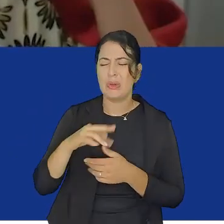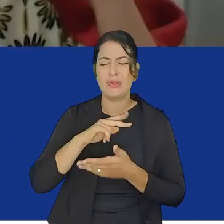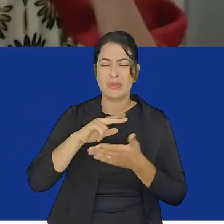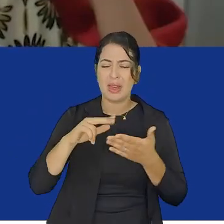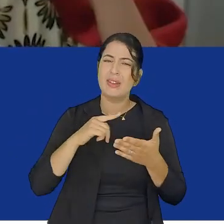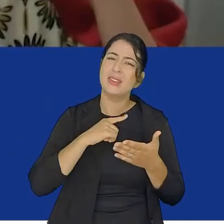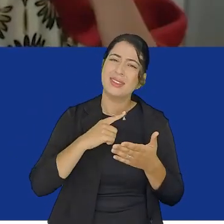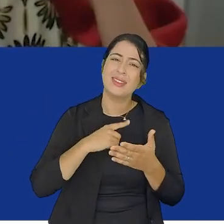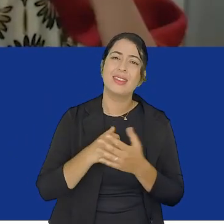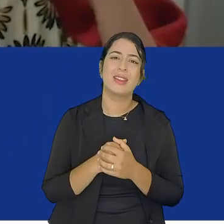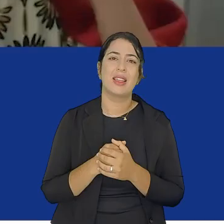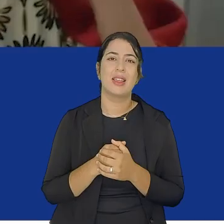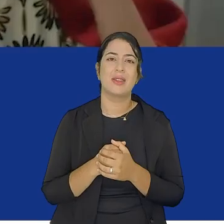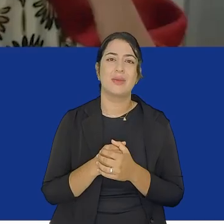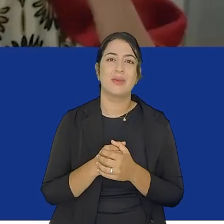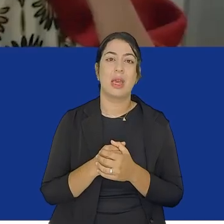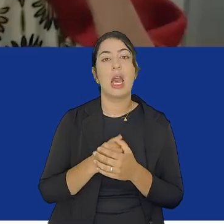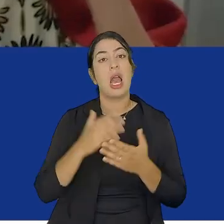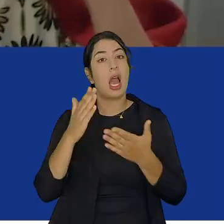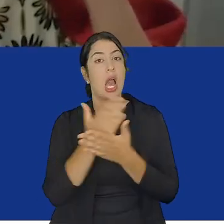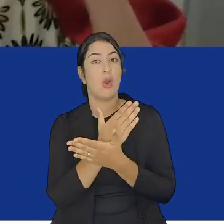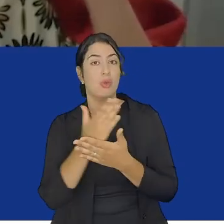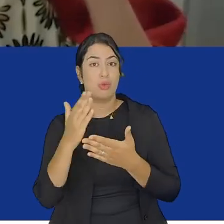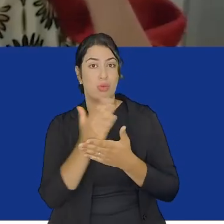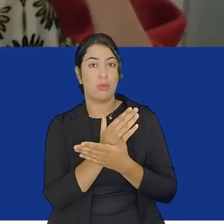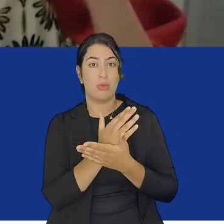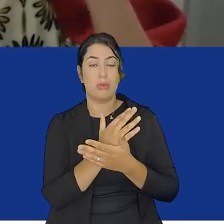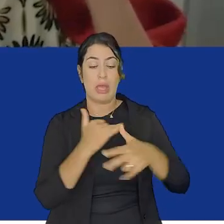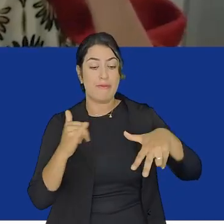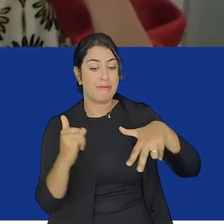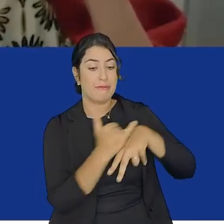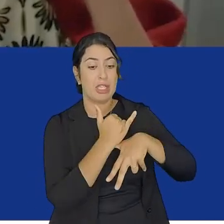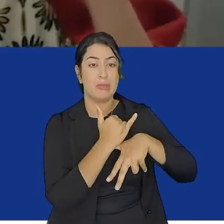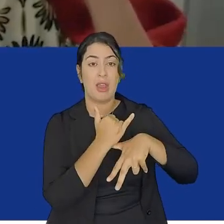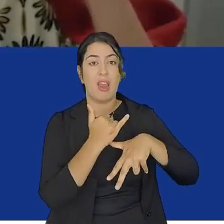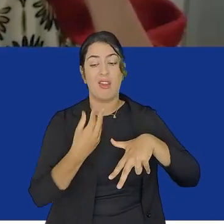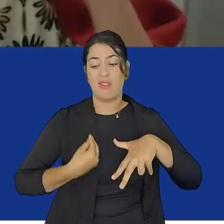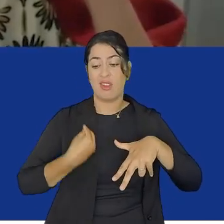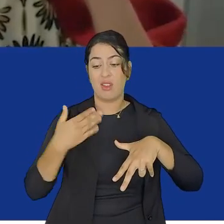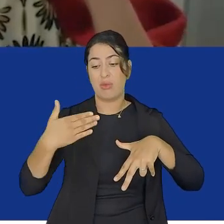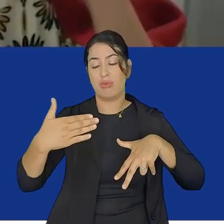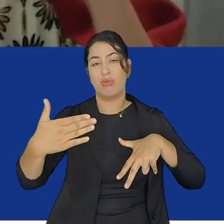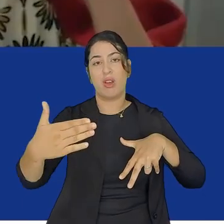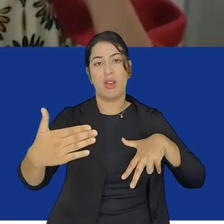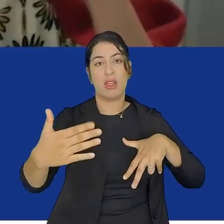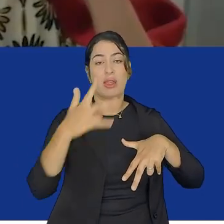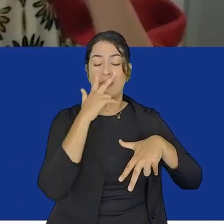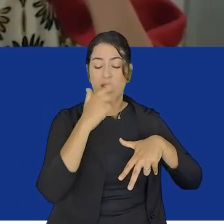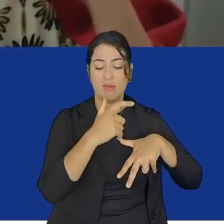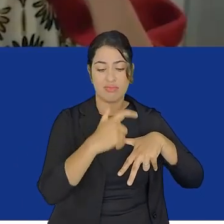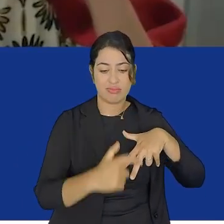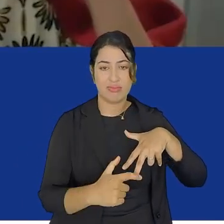de trabalho. Tem aquele que foi vítima a vida inteira e que o único lugar de existência que ele encontra é de ser vítima.